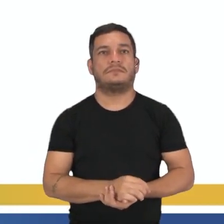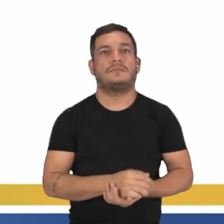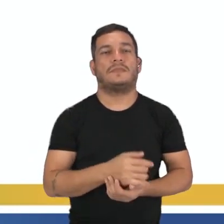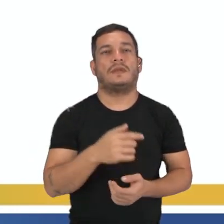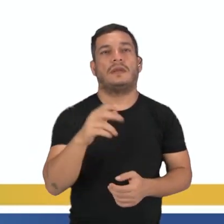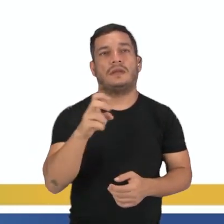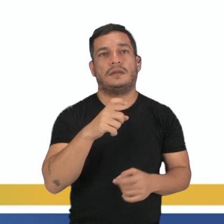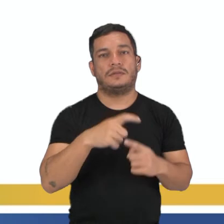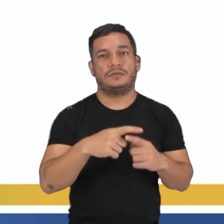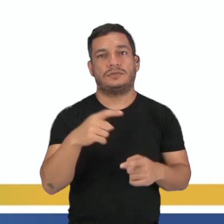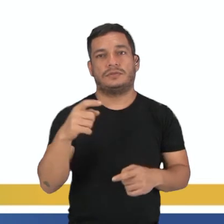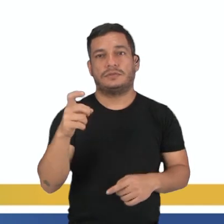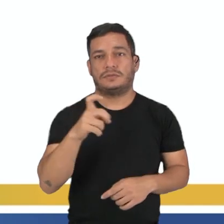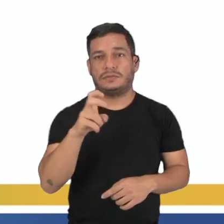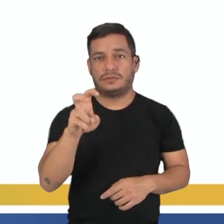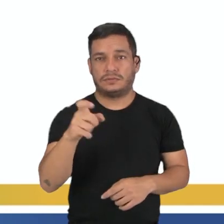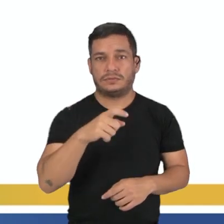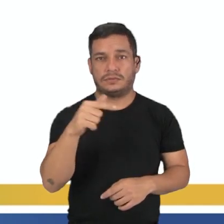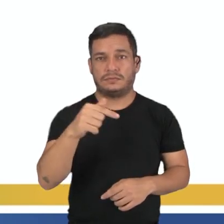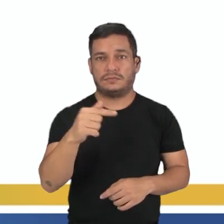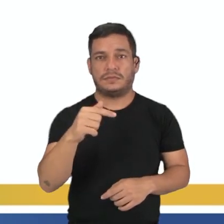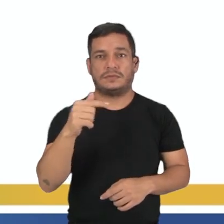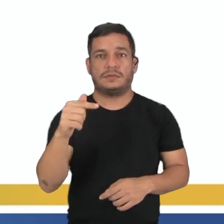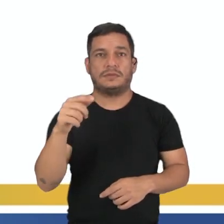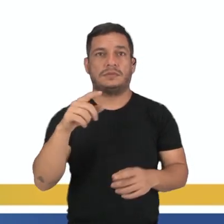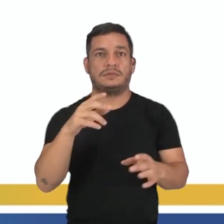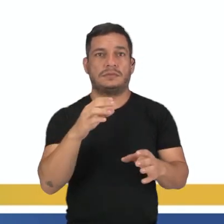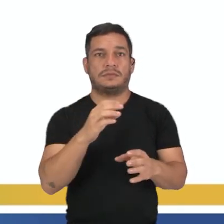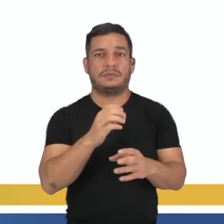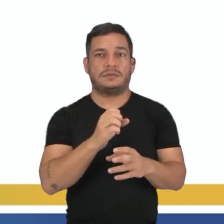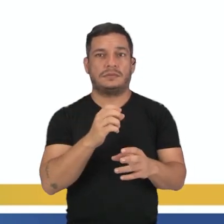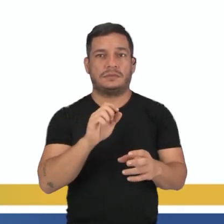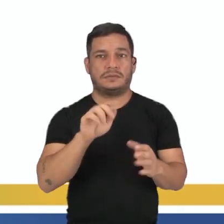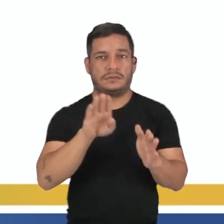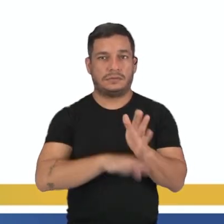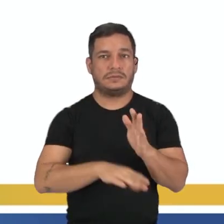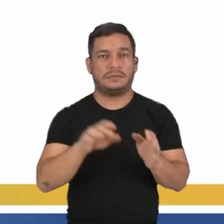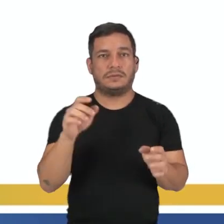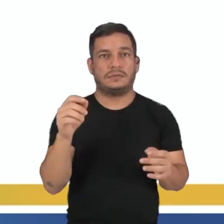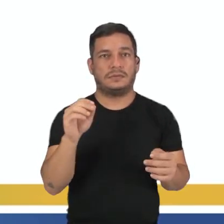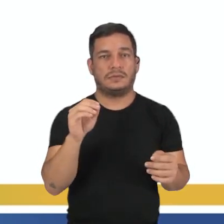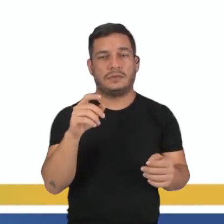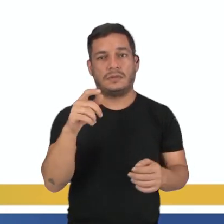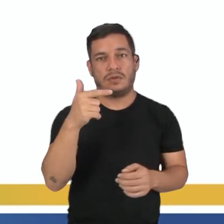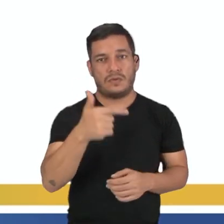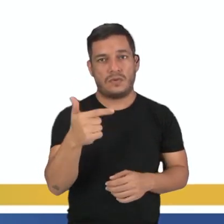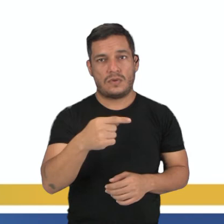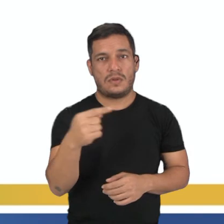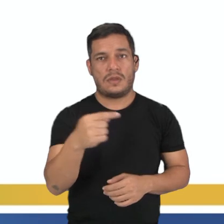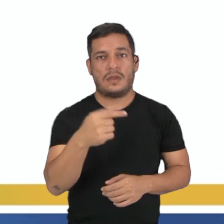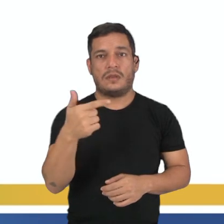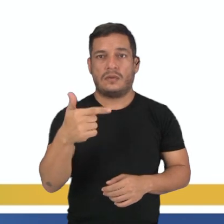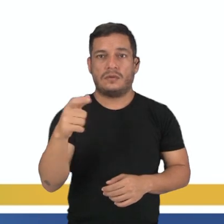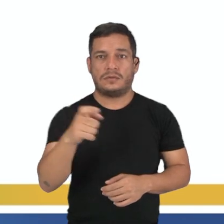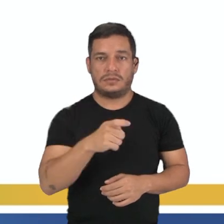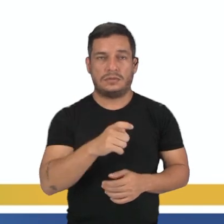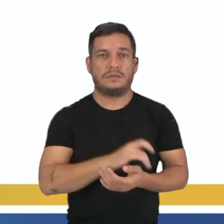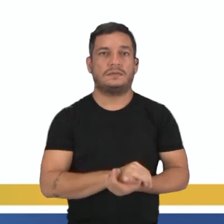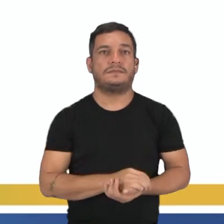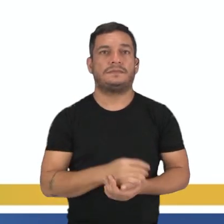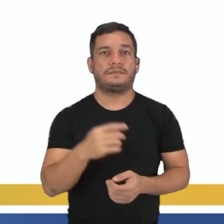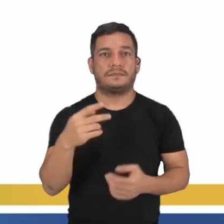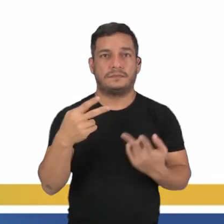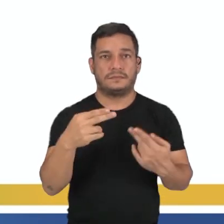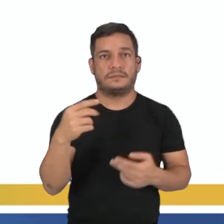Então, 5x menos 7, sinais diferentes, a gente vai subtrair e dar o sinal do maior. Então, isso vai dar menos 2x.